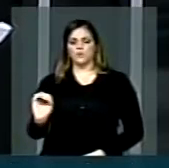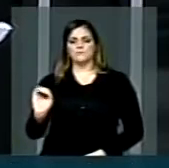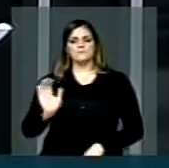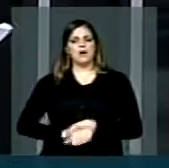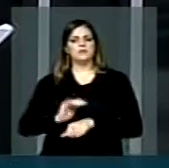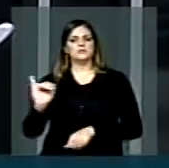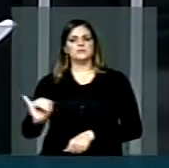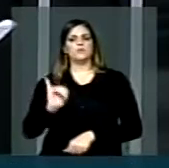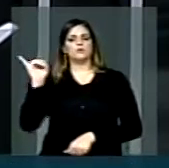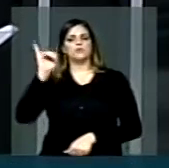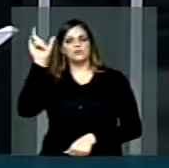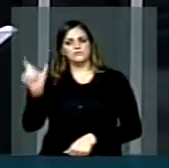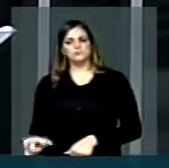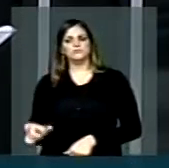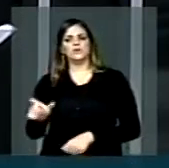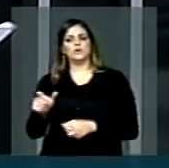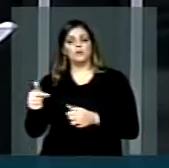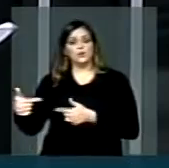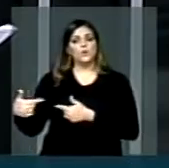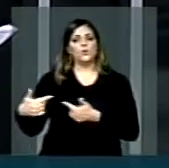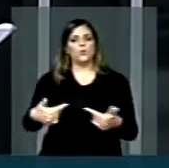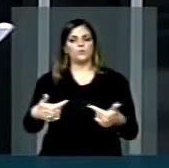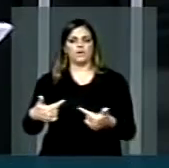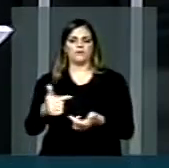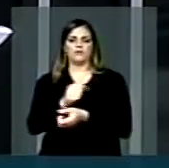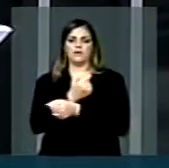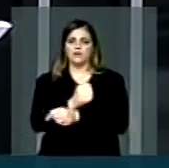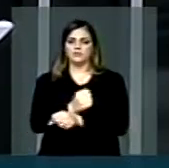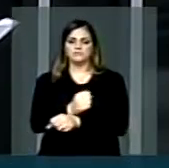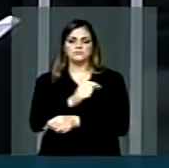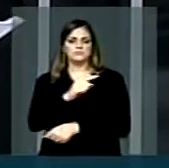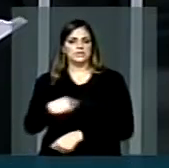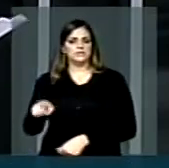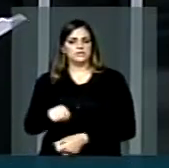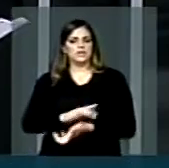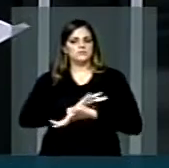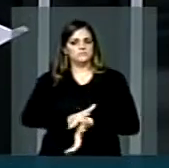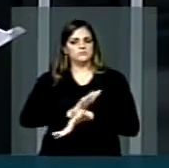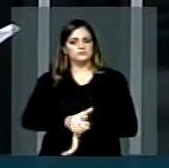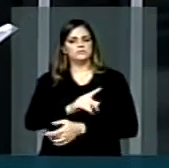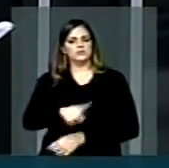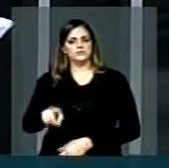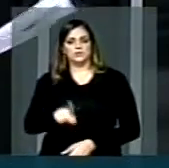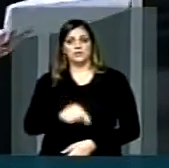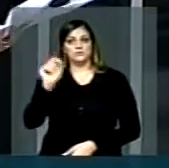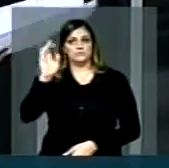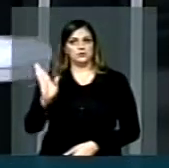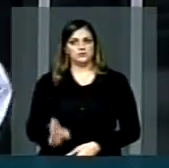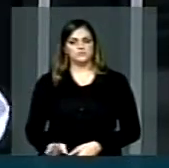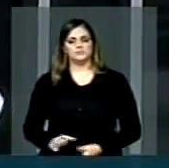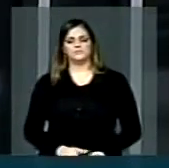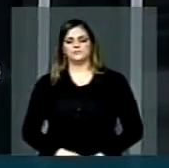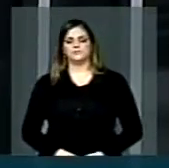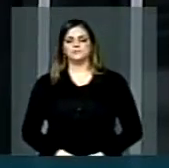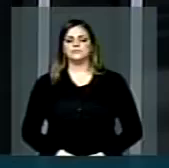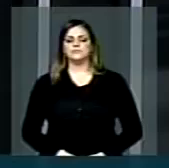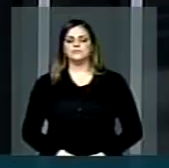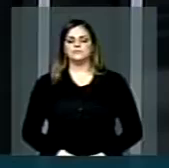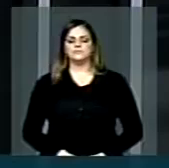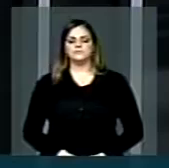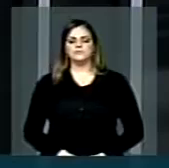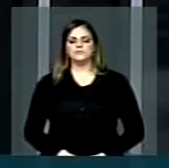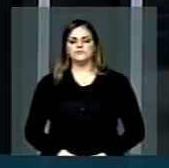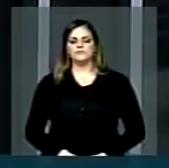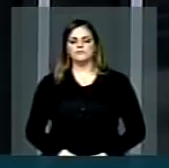ícone brasileiro da luta contra o racismo, a maior referência pela afirmação dos direitos negros no Brasil. E eu estava fazendo até